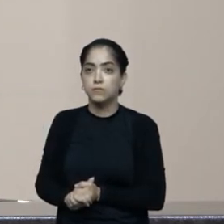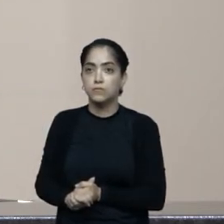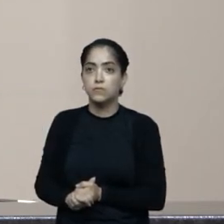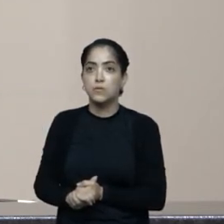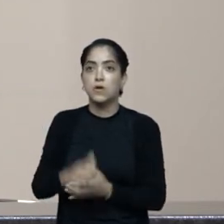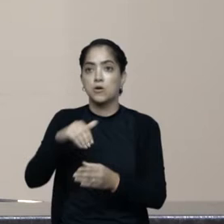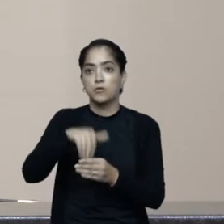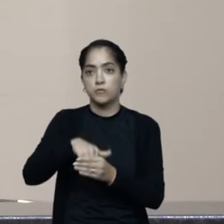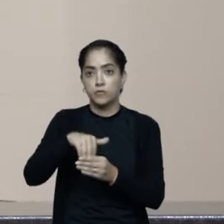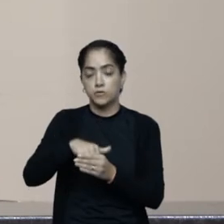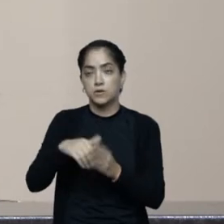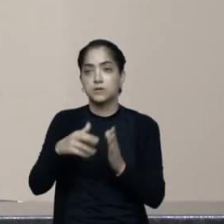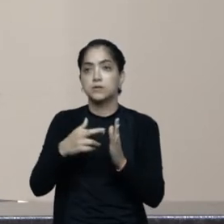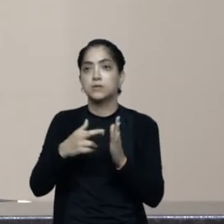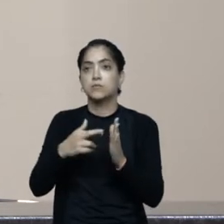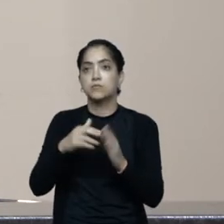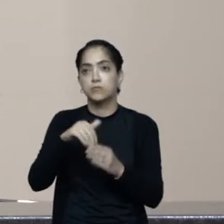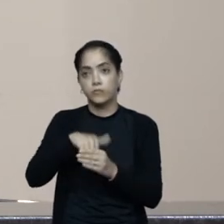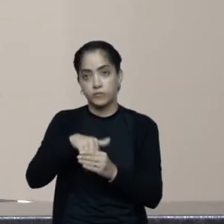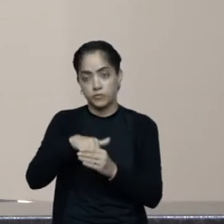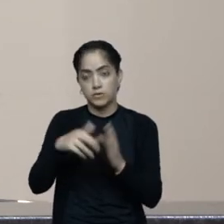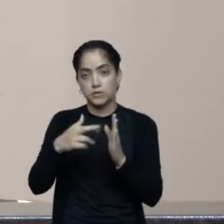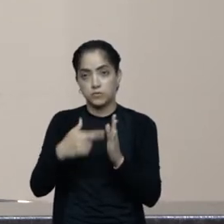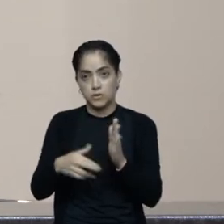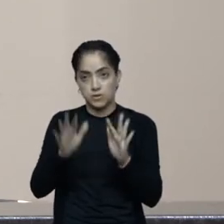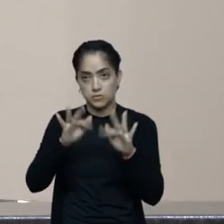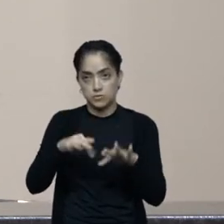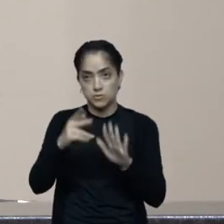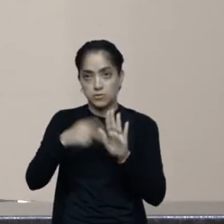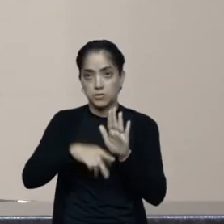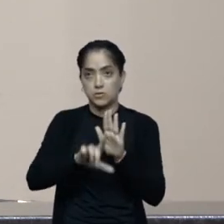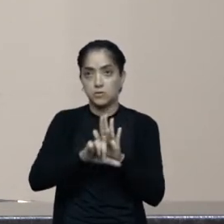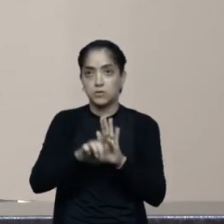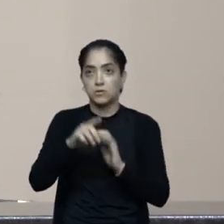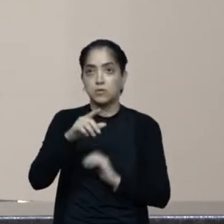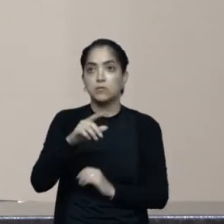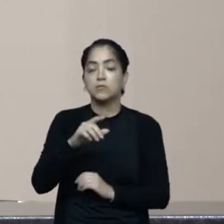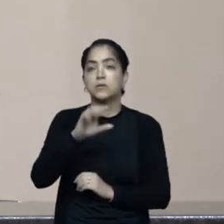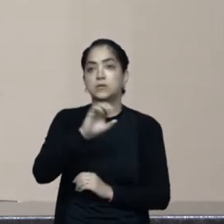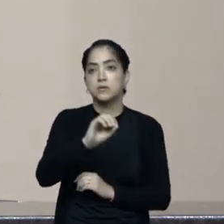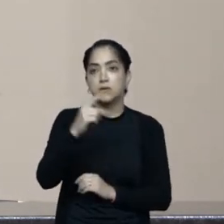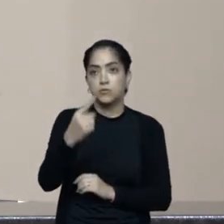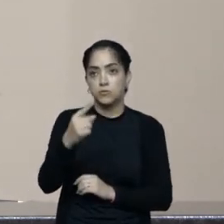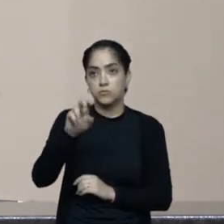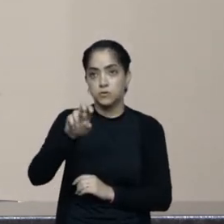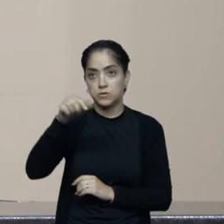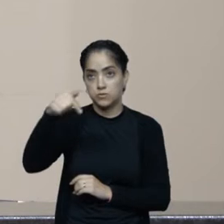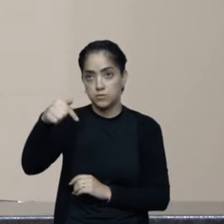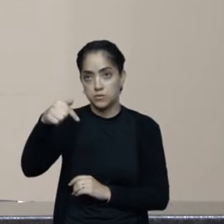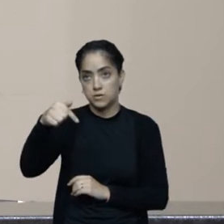Votação e redação, votação da redação final, projeto de lei PL